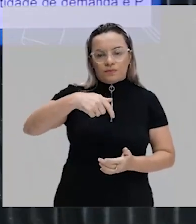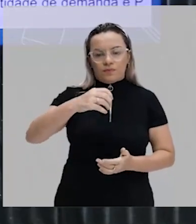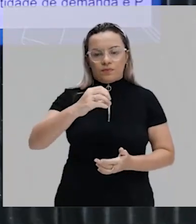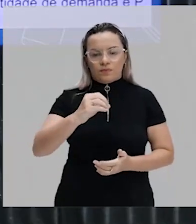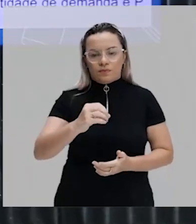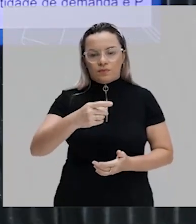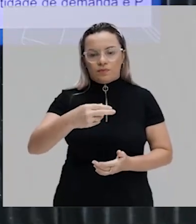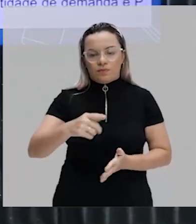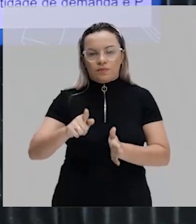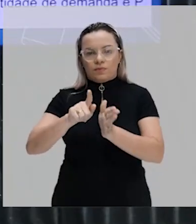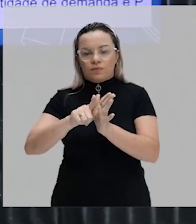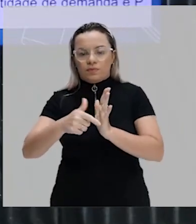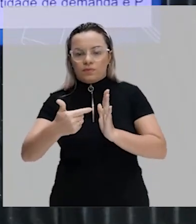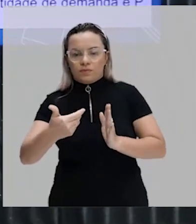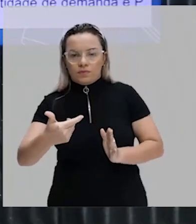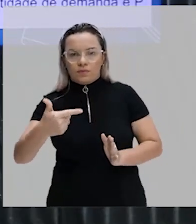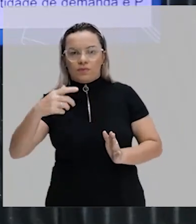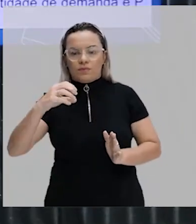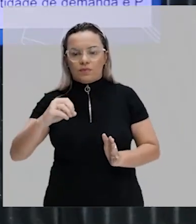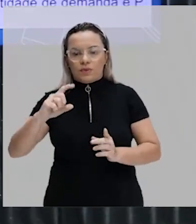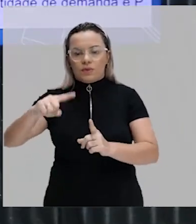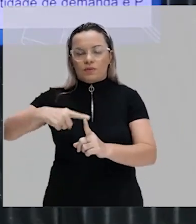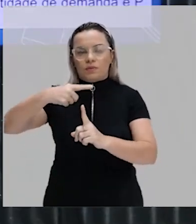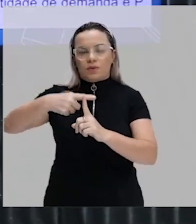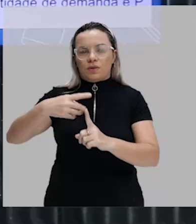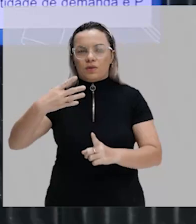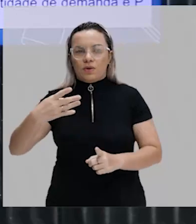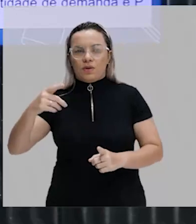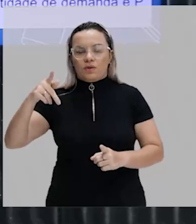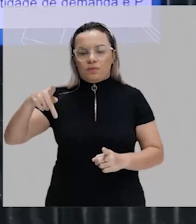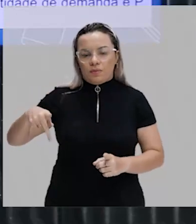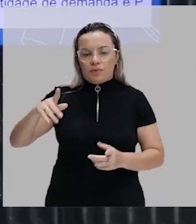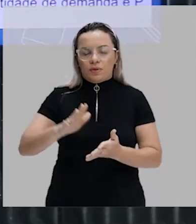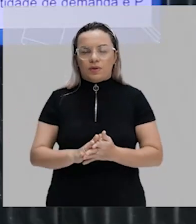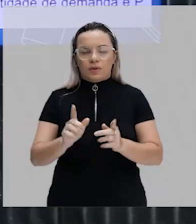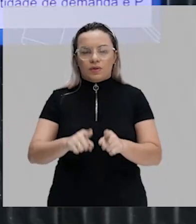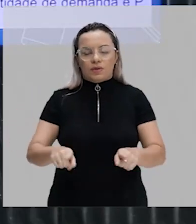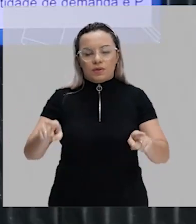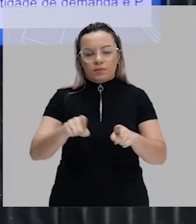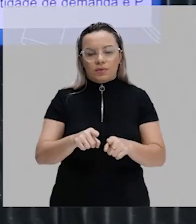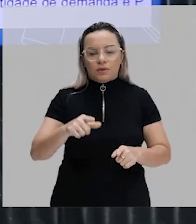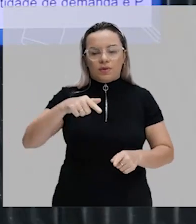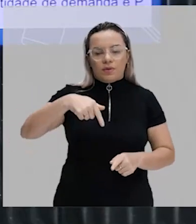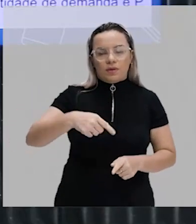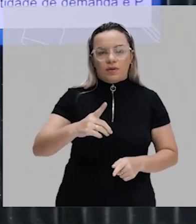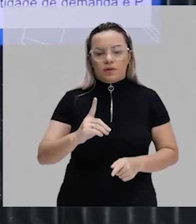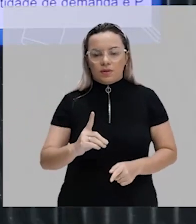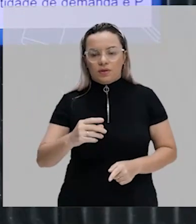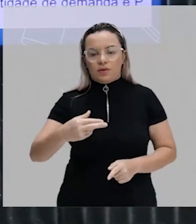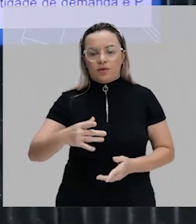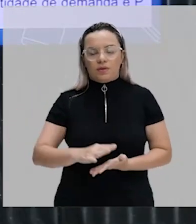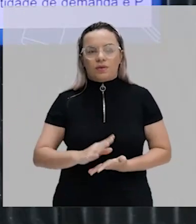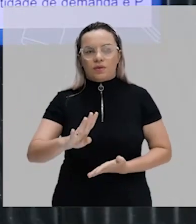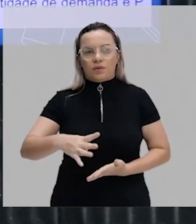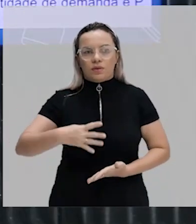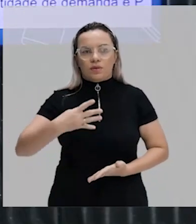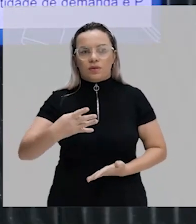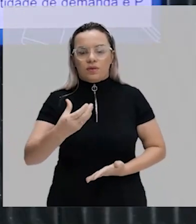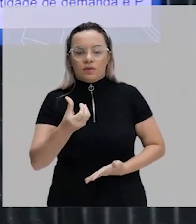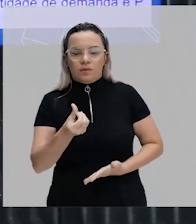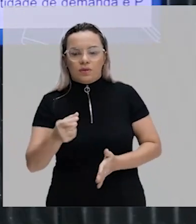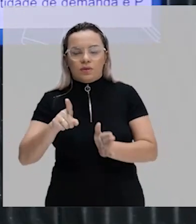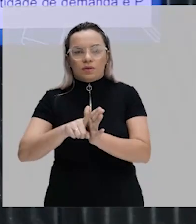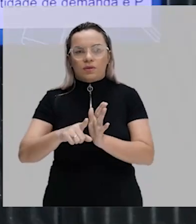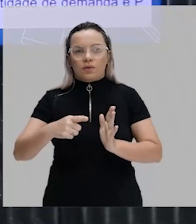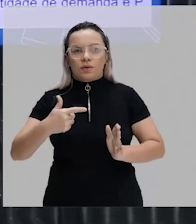por menos 20 mais 4 vezes P. E também temos outra, que é a QD, que é dada por